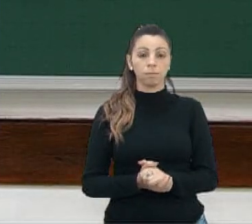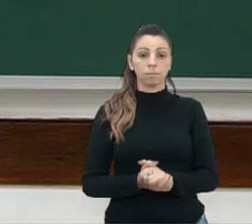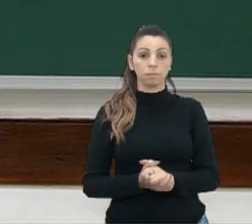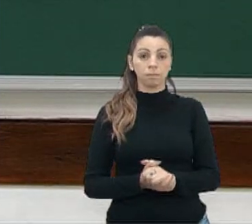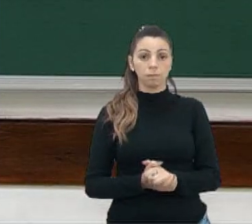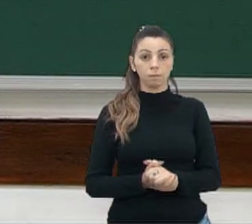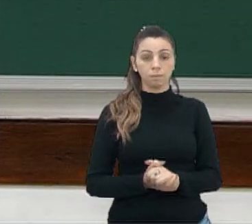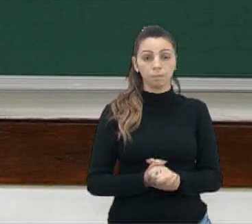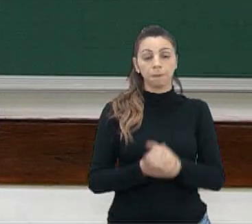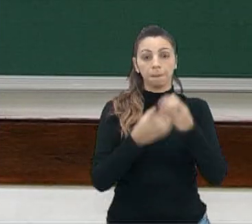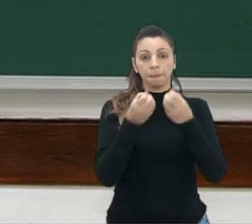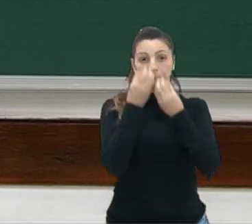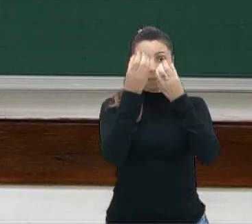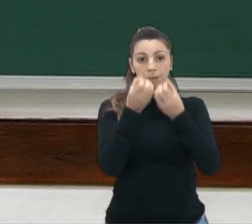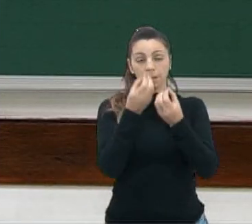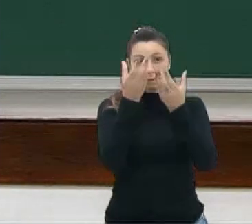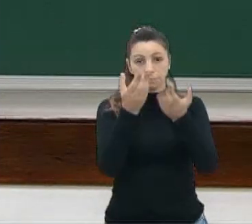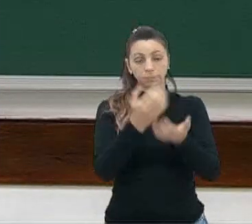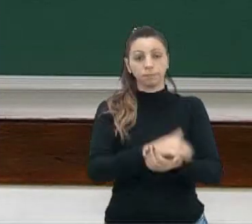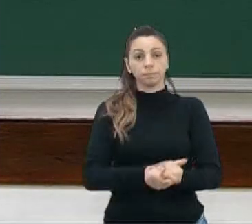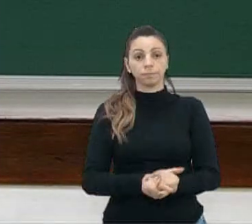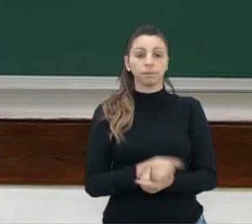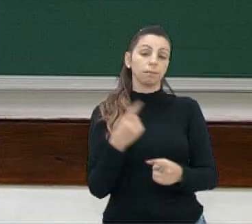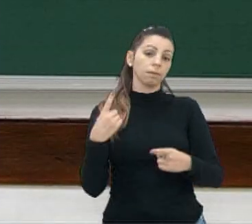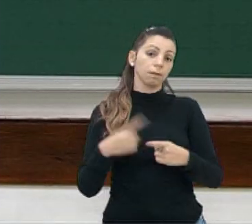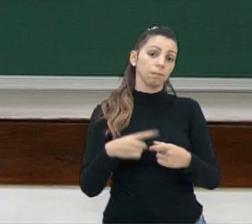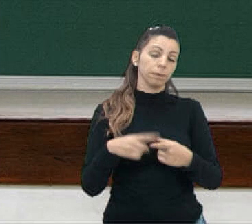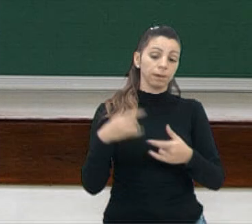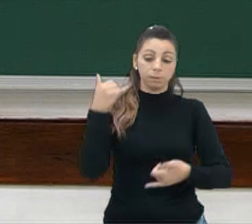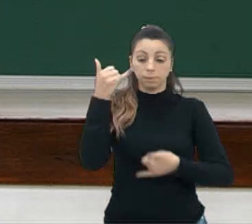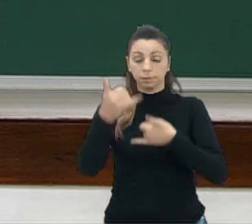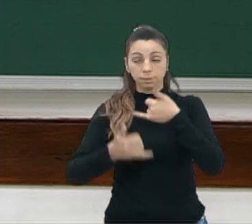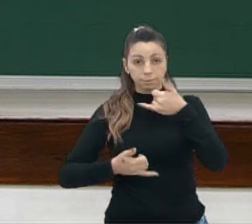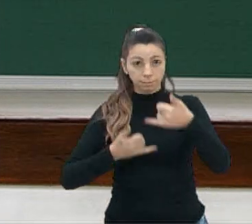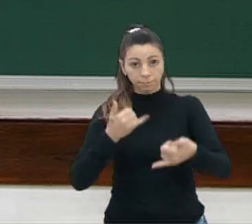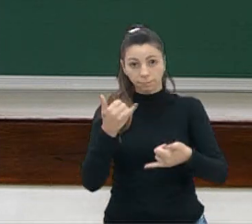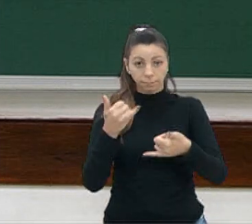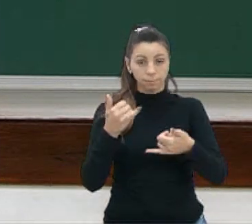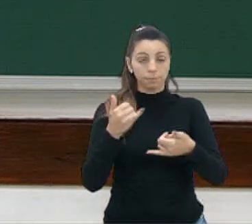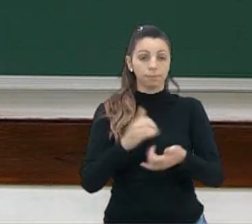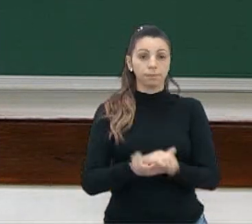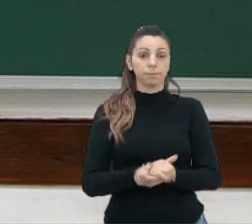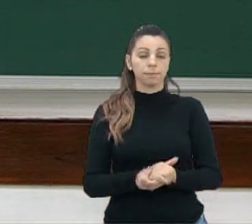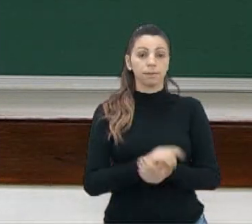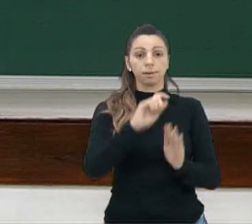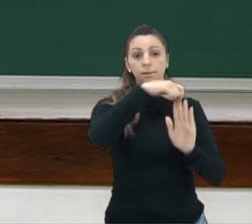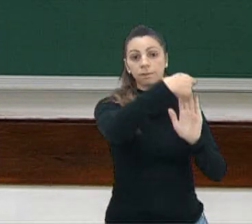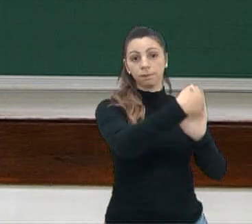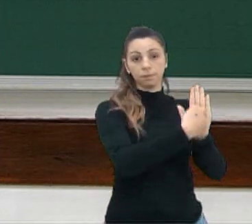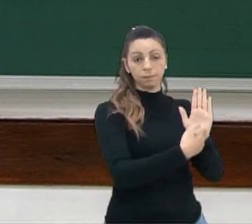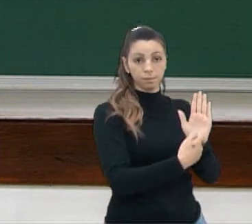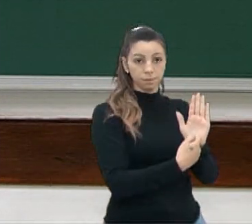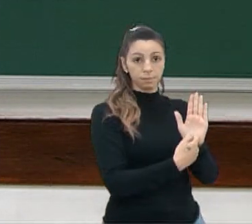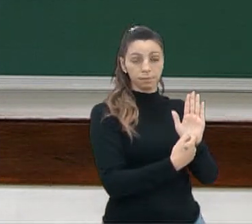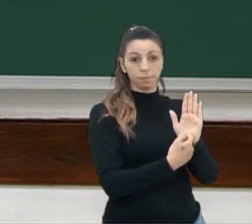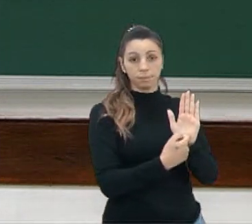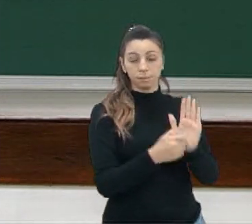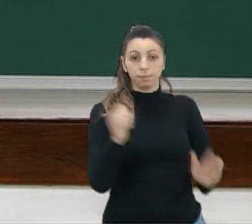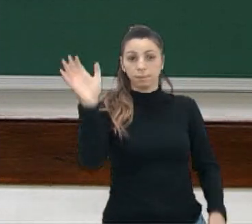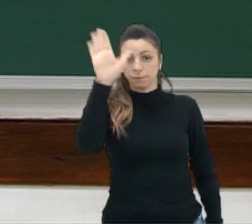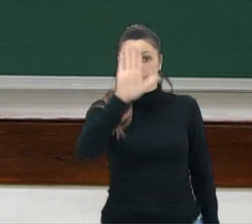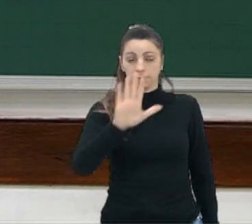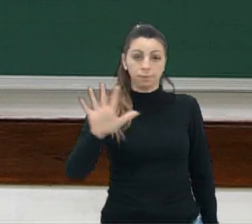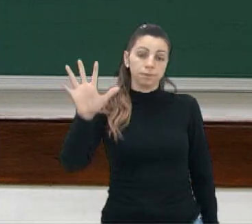informação, basicamente. Por quê? Porque eles brincam, né? Vamos dizer assim, eles fazem aquele texto aquela ilustração, a